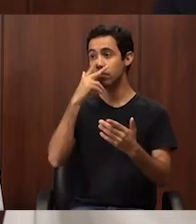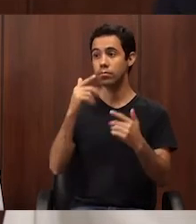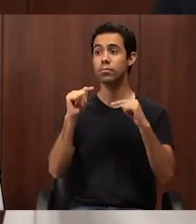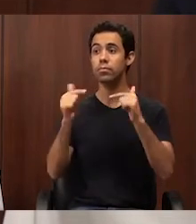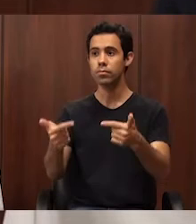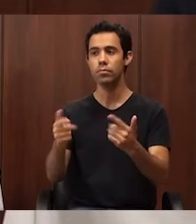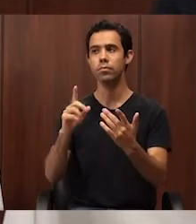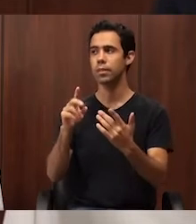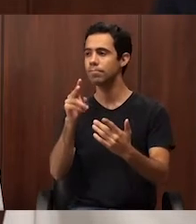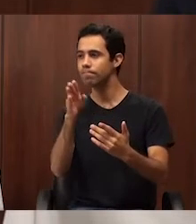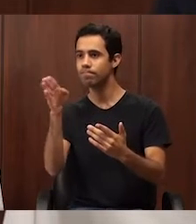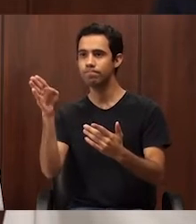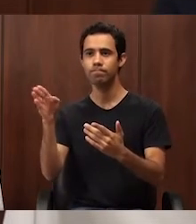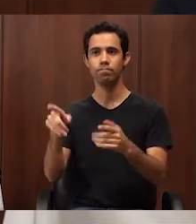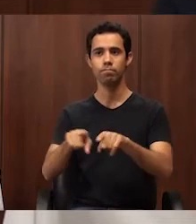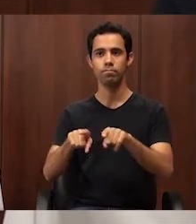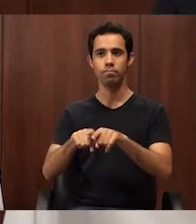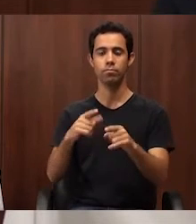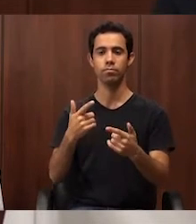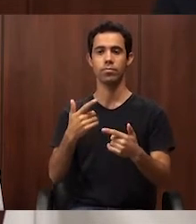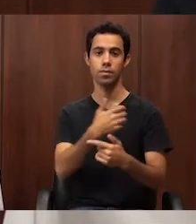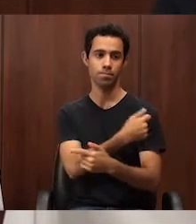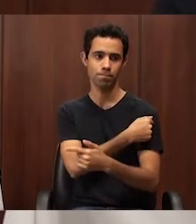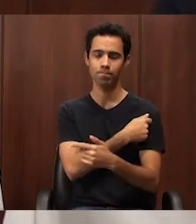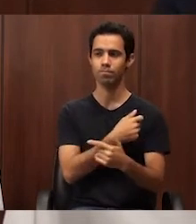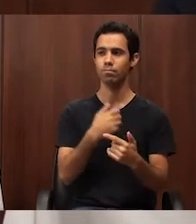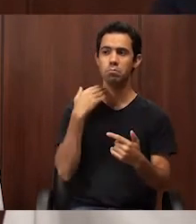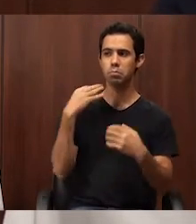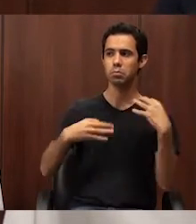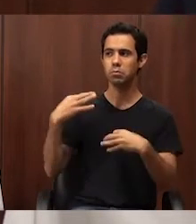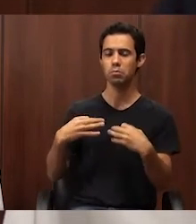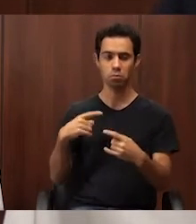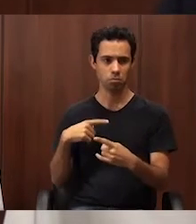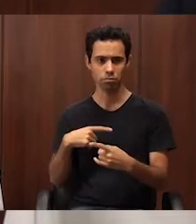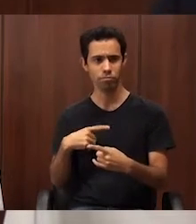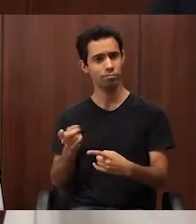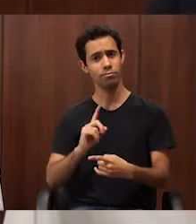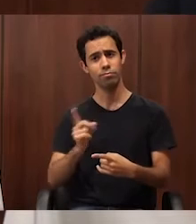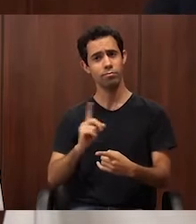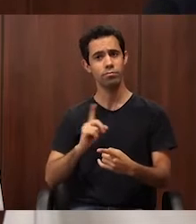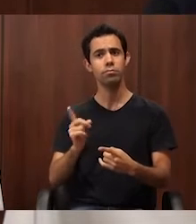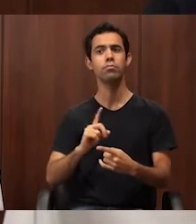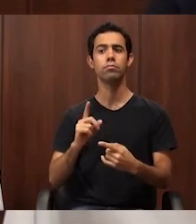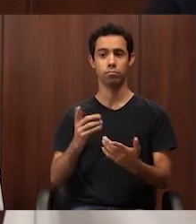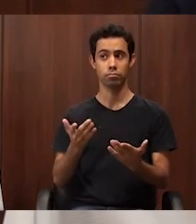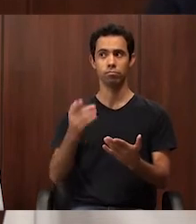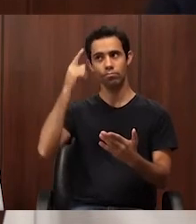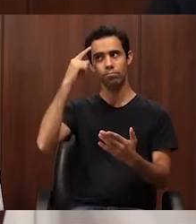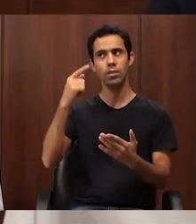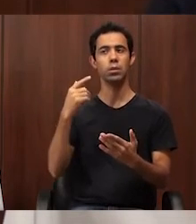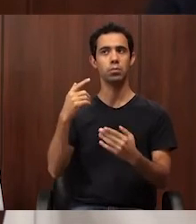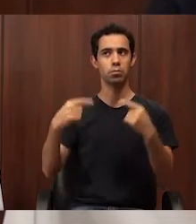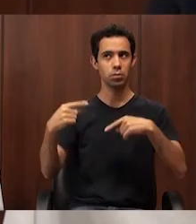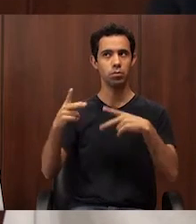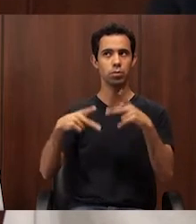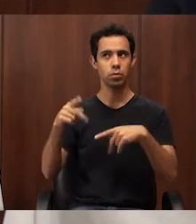envolvendo vacinação. Então, no dia que a gente tiver uma política pública realmente eficiente de inclusão e de